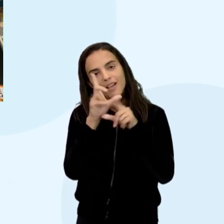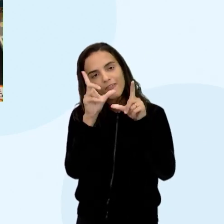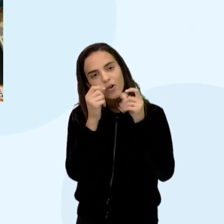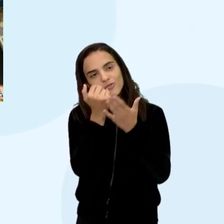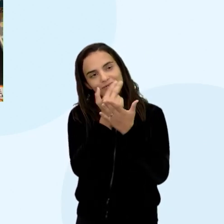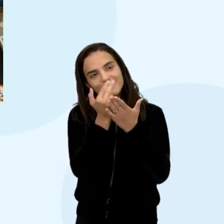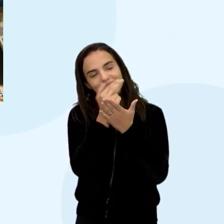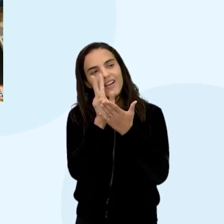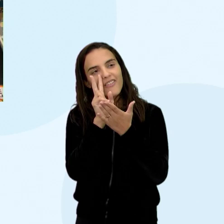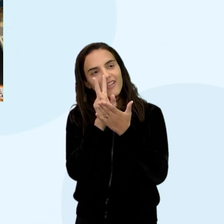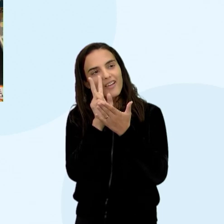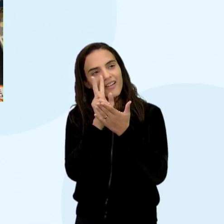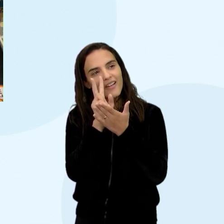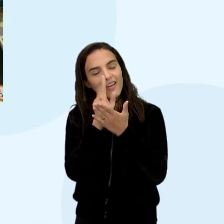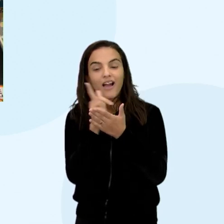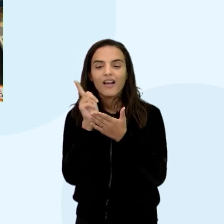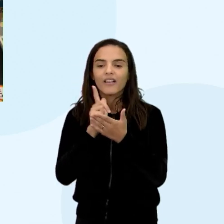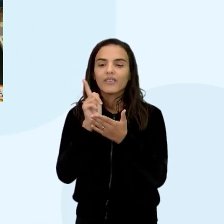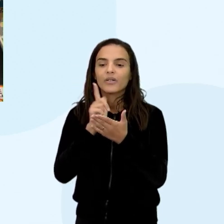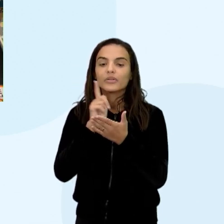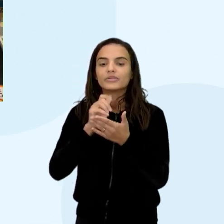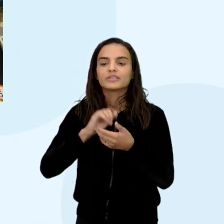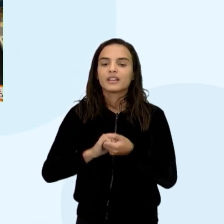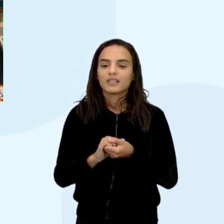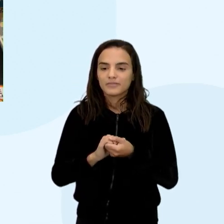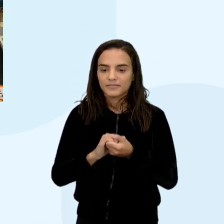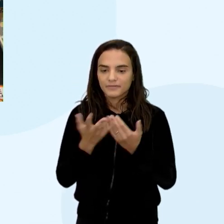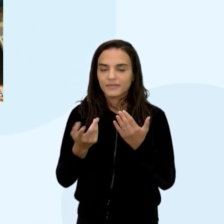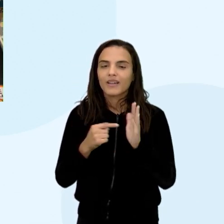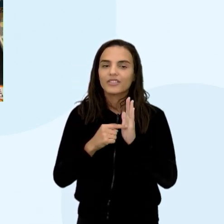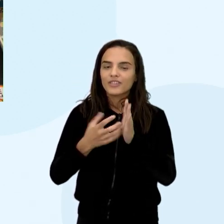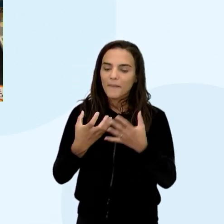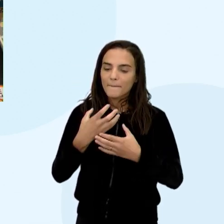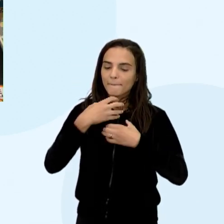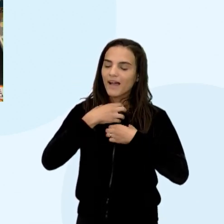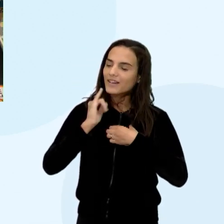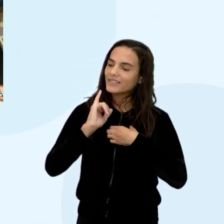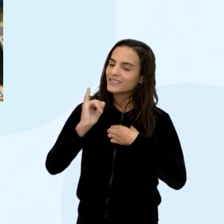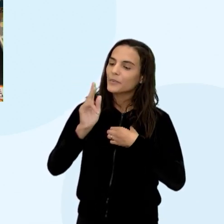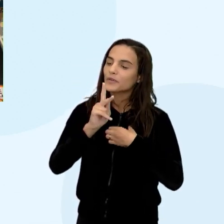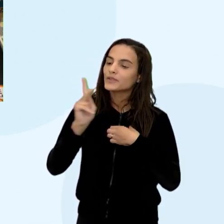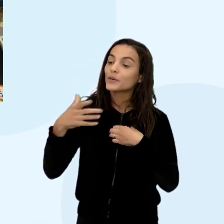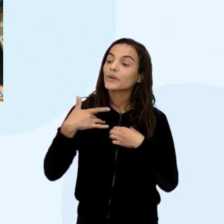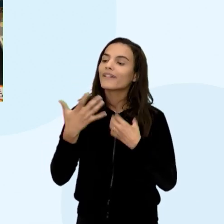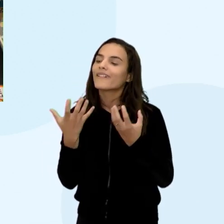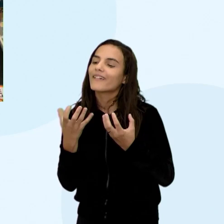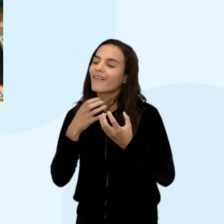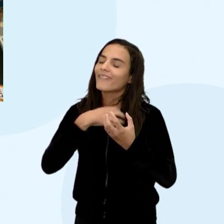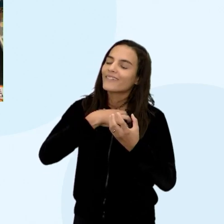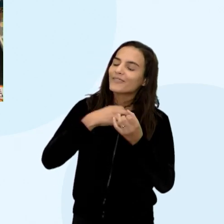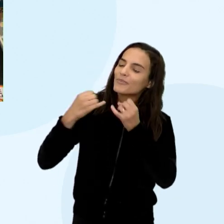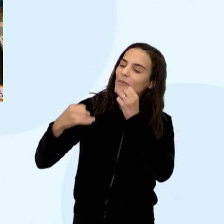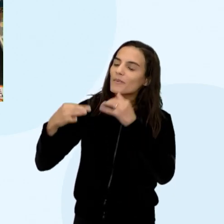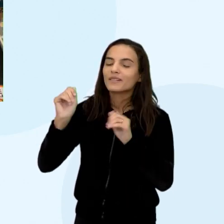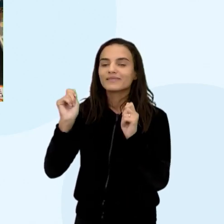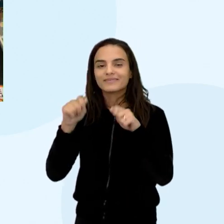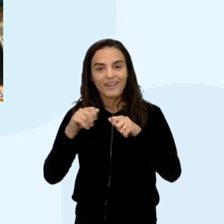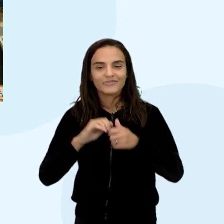figura. Então, ele consegue dizer ao professor o que ele está sentindo ou o que ele quer naquele momento, tá